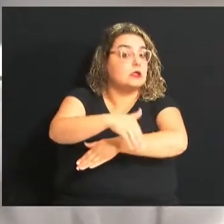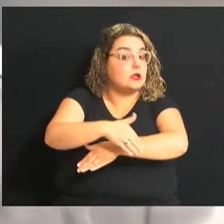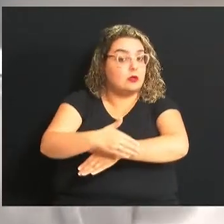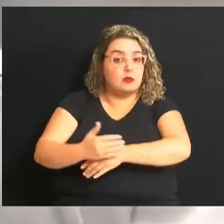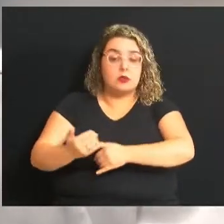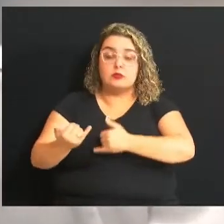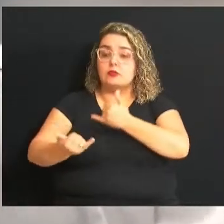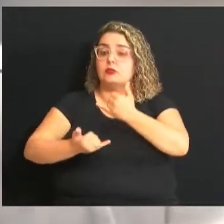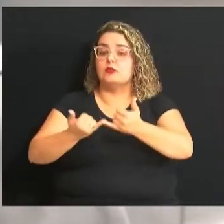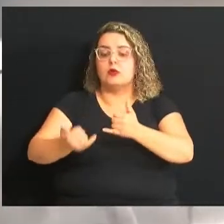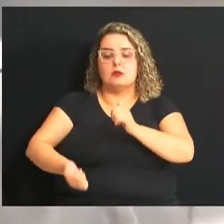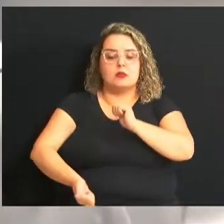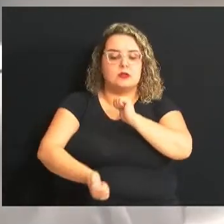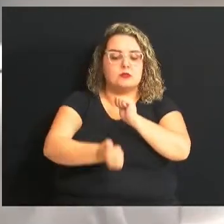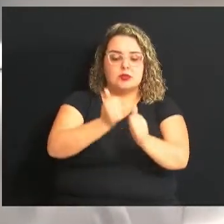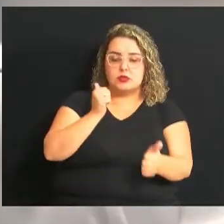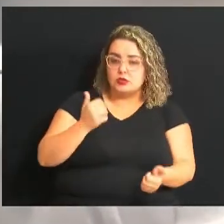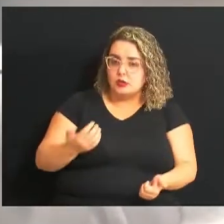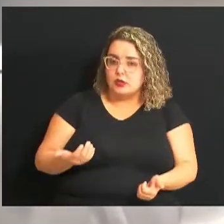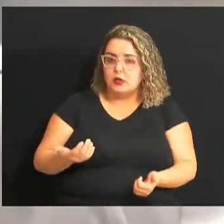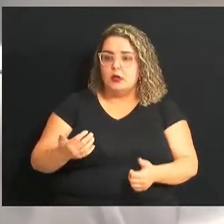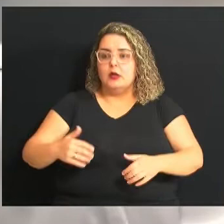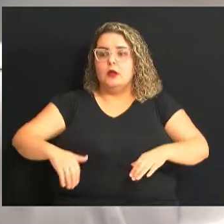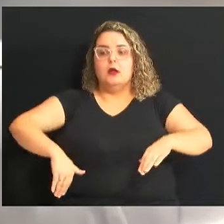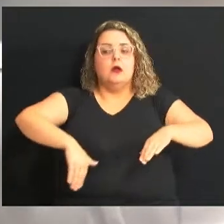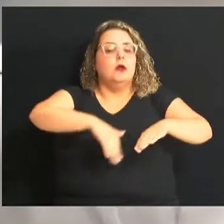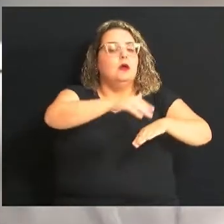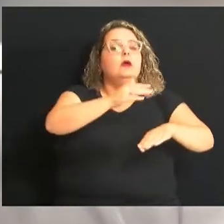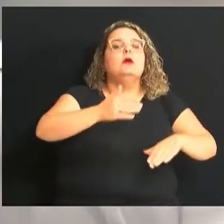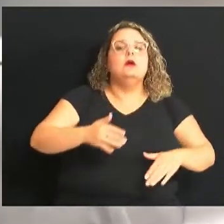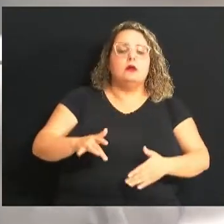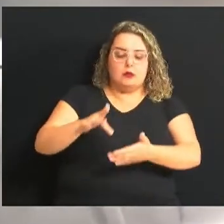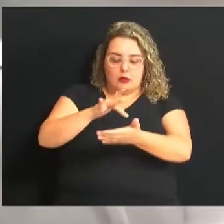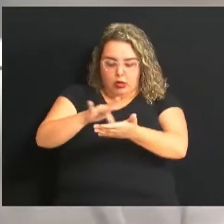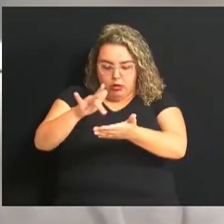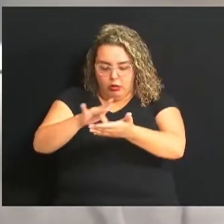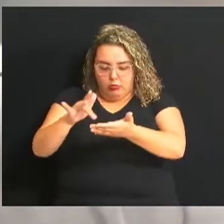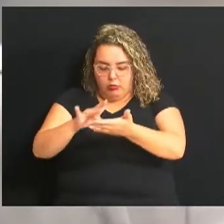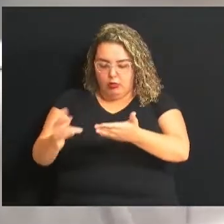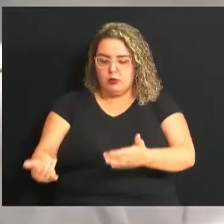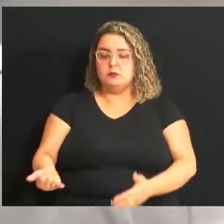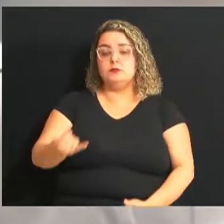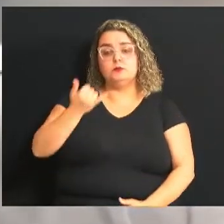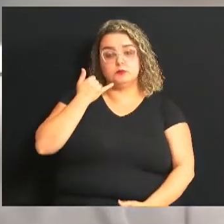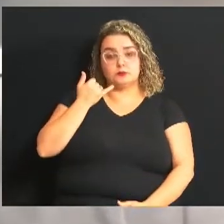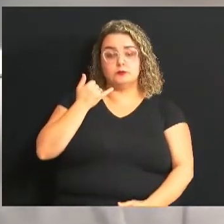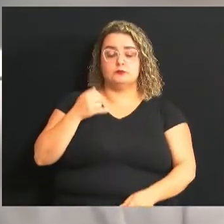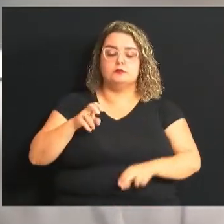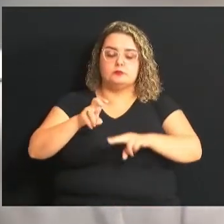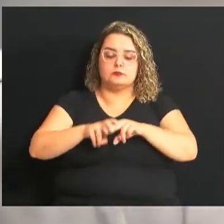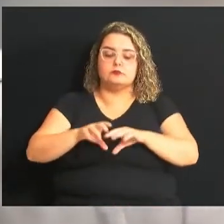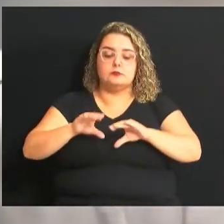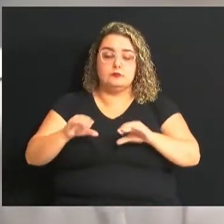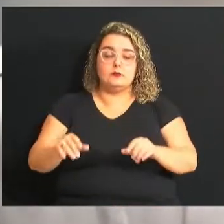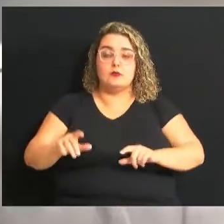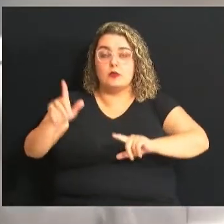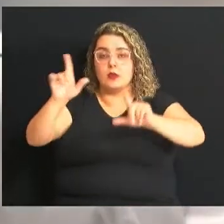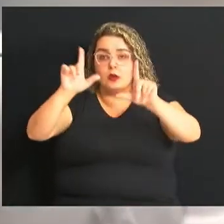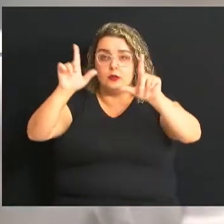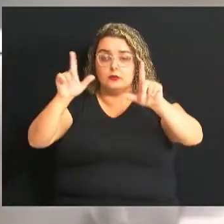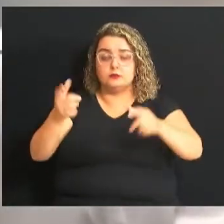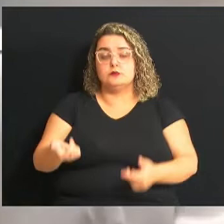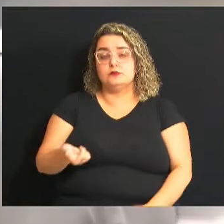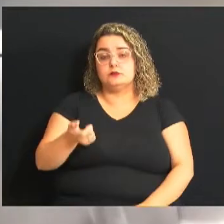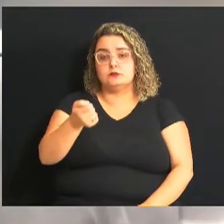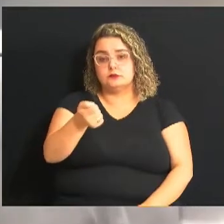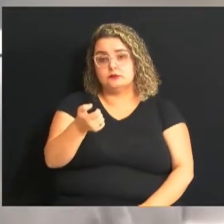mais jogar bola, ela vai ficar com o seu tablet, com o seu celular, sentada no sofá ou assistindo uma televisão.